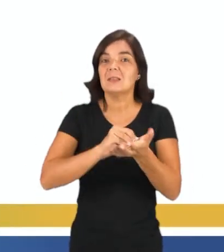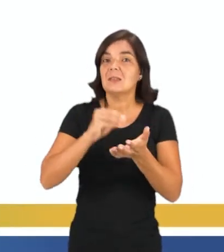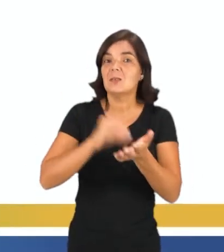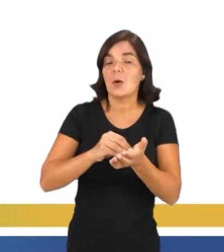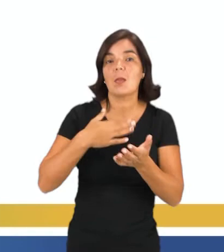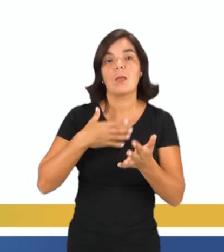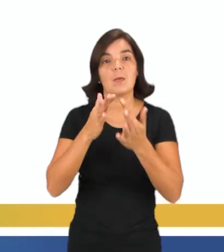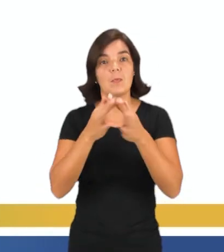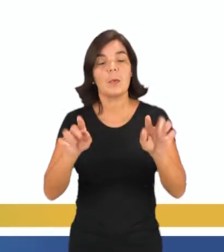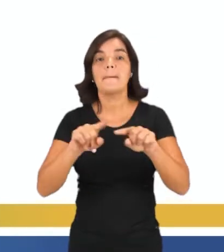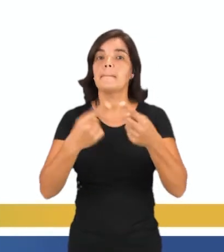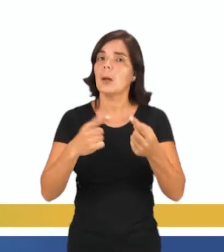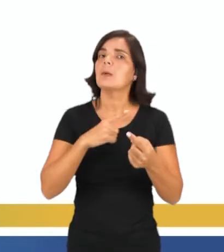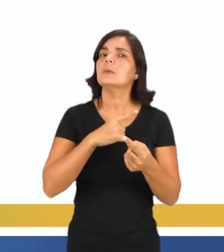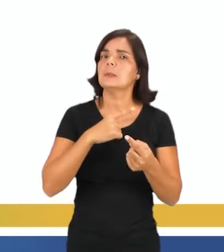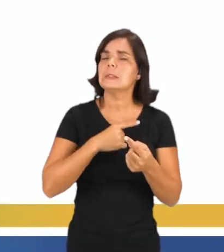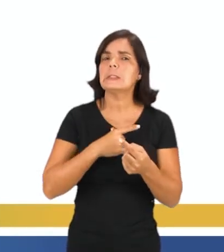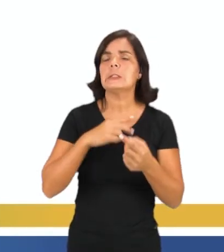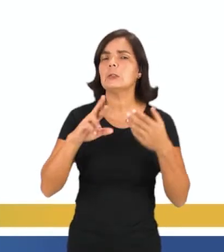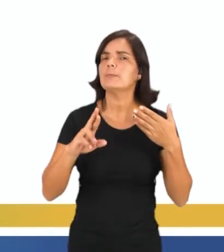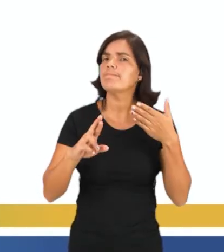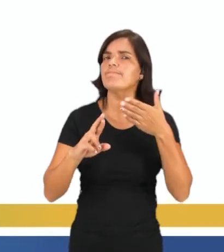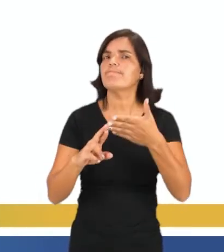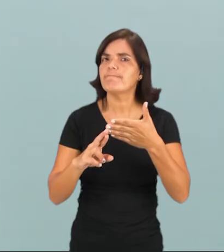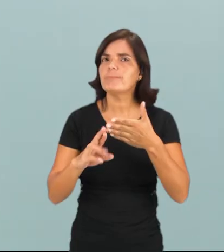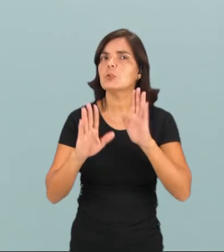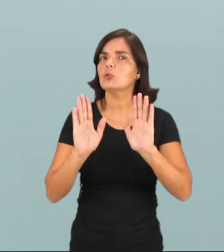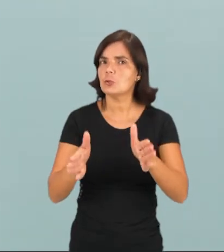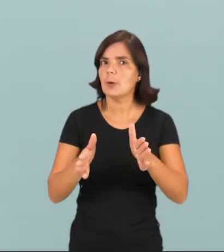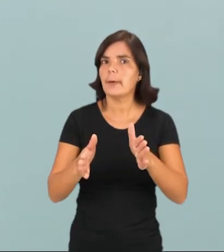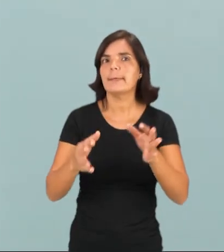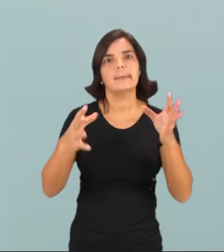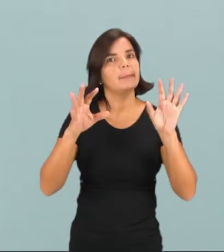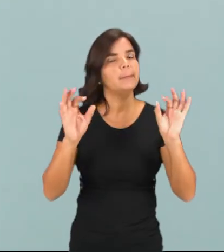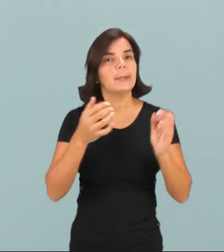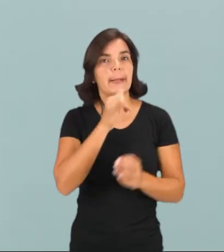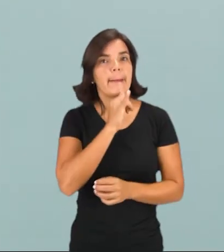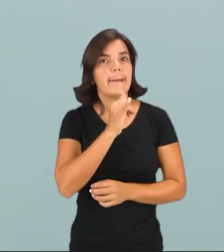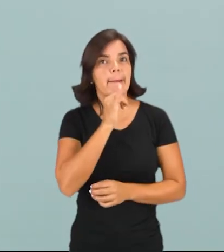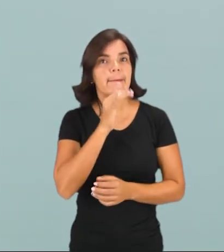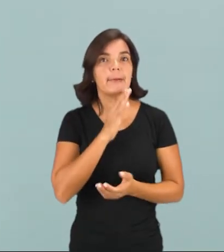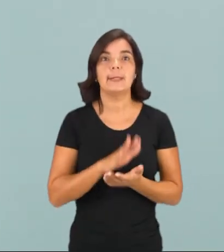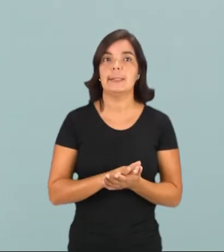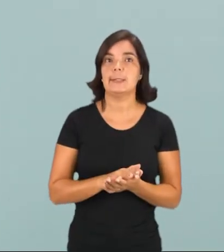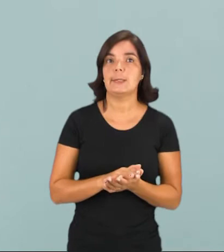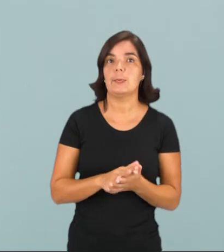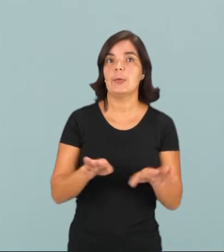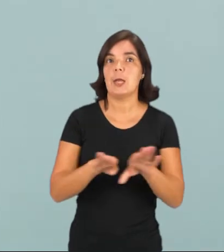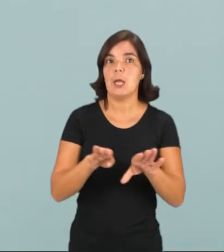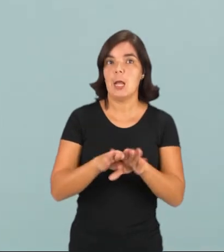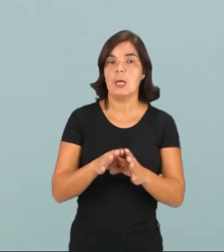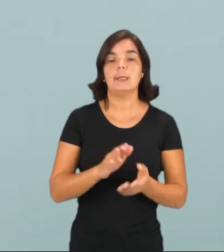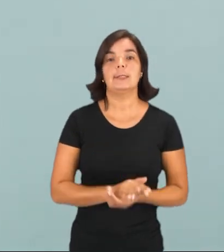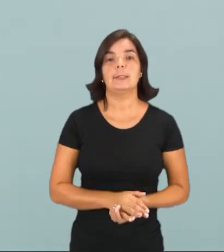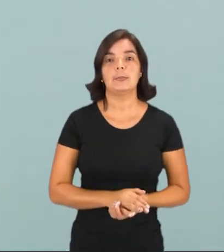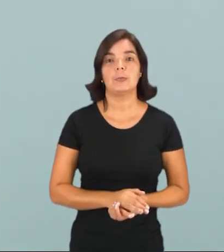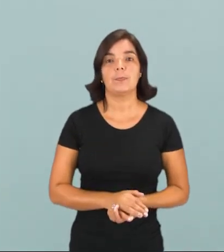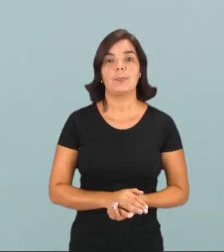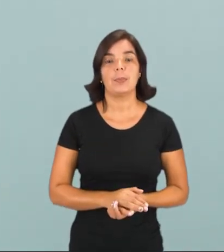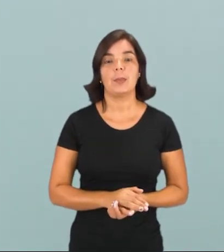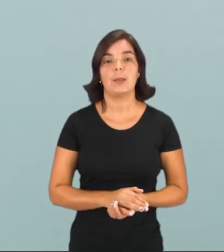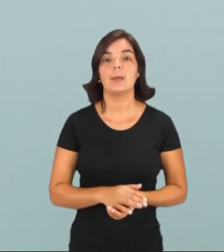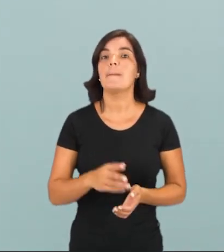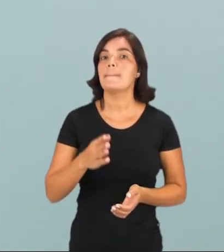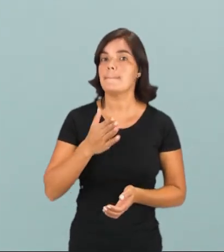da minha frase, mas eu tenho uma intenção aí já predeterminada. Exemplo, essas chaves são minhas, ou seja,